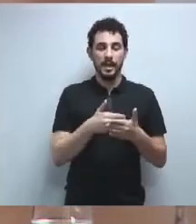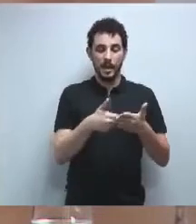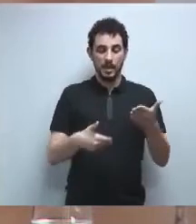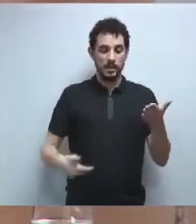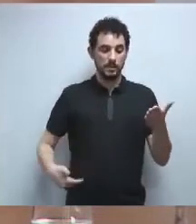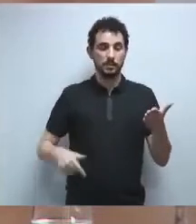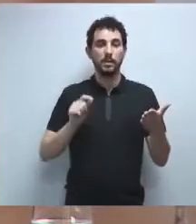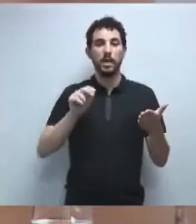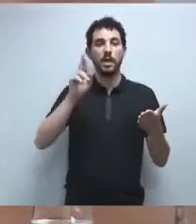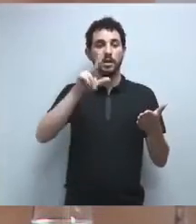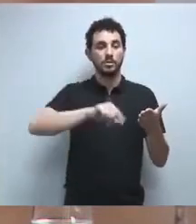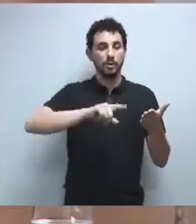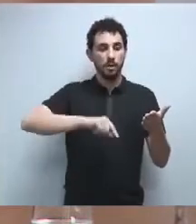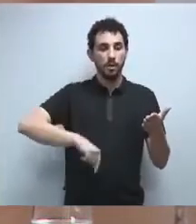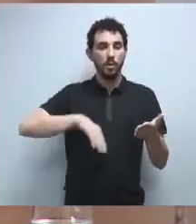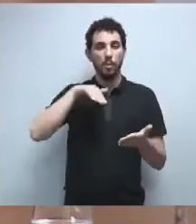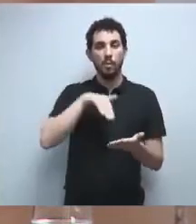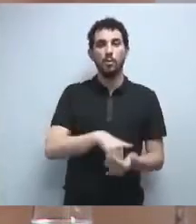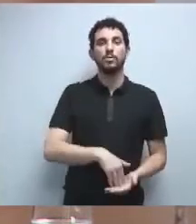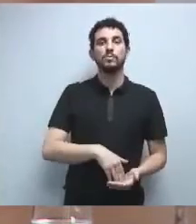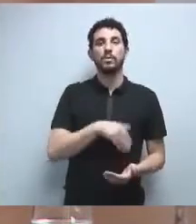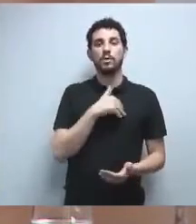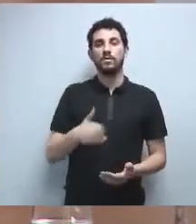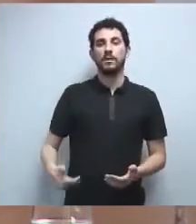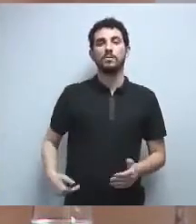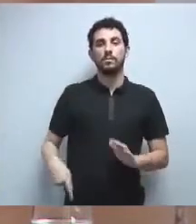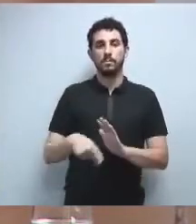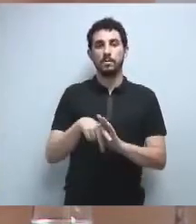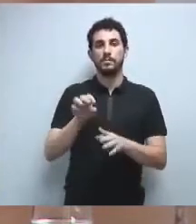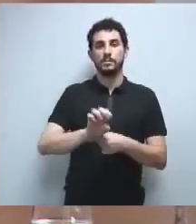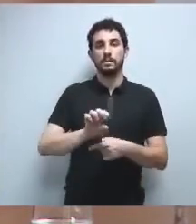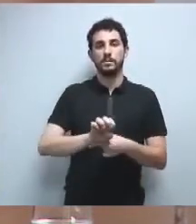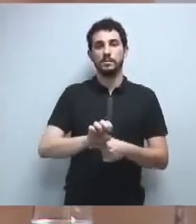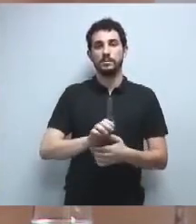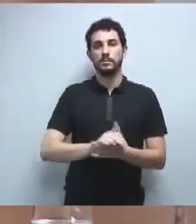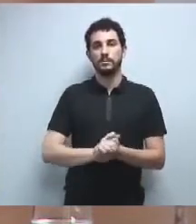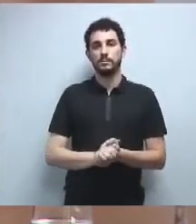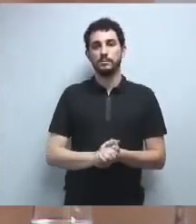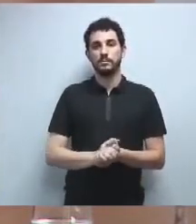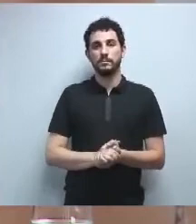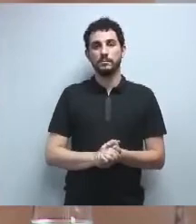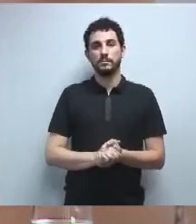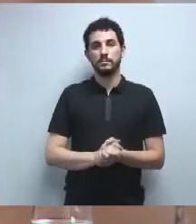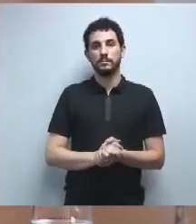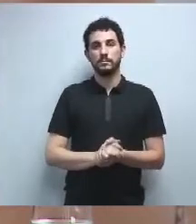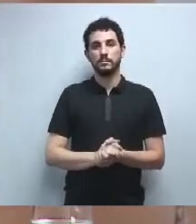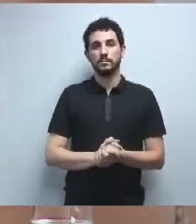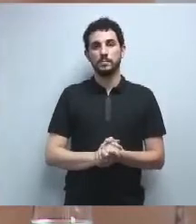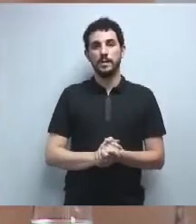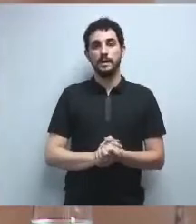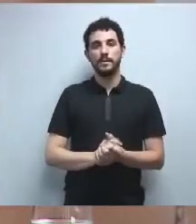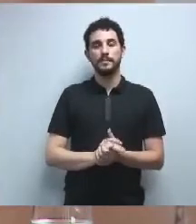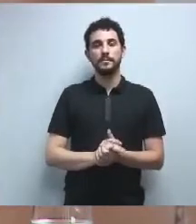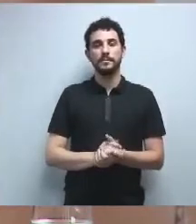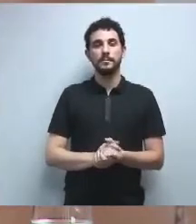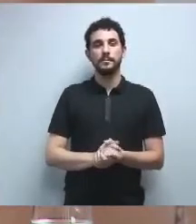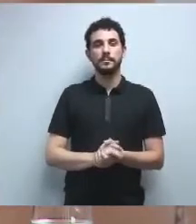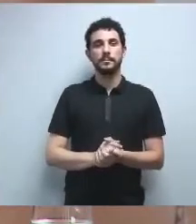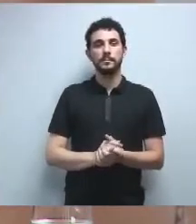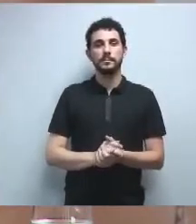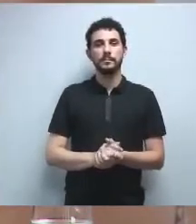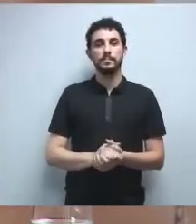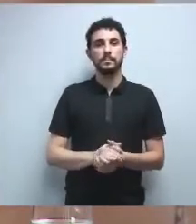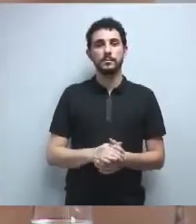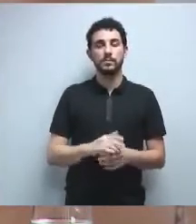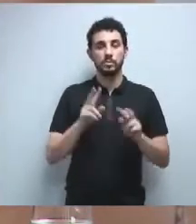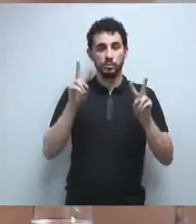escolhe a última escolha feita pelo governador o estado ou pelo presidente da república é com